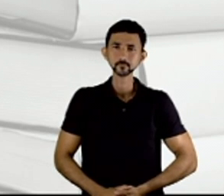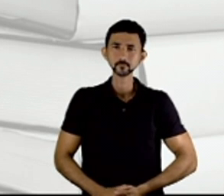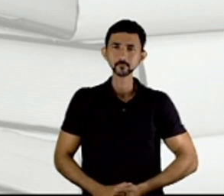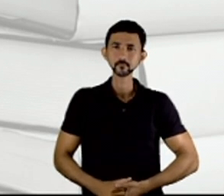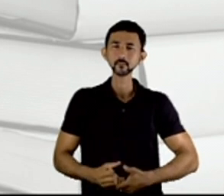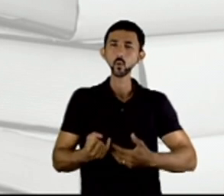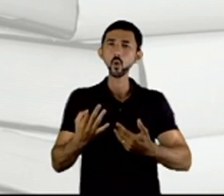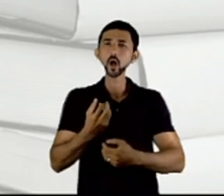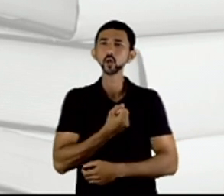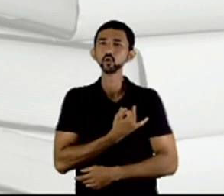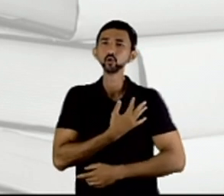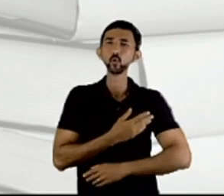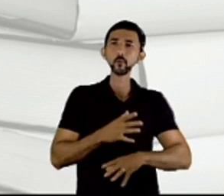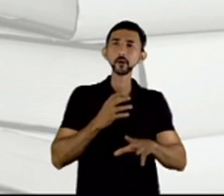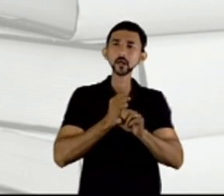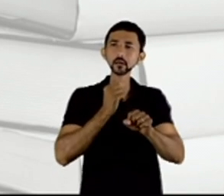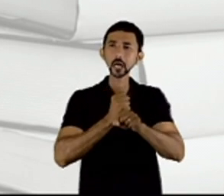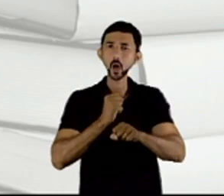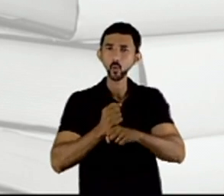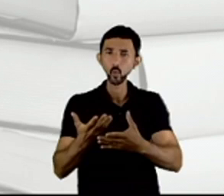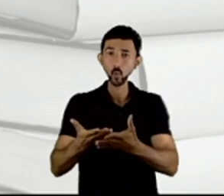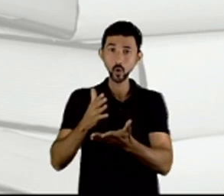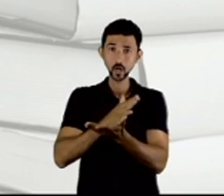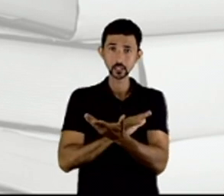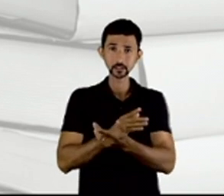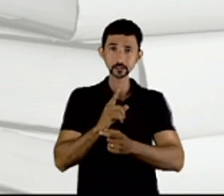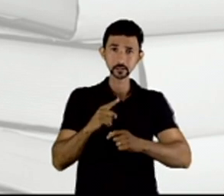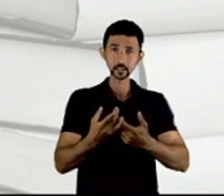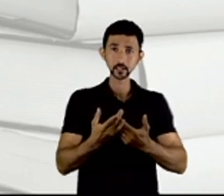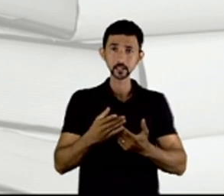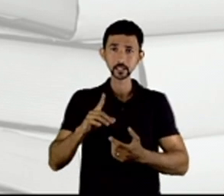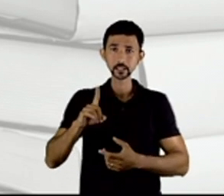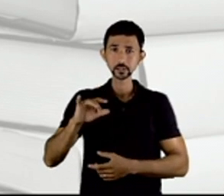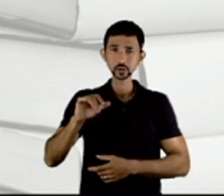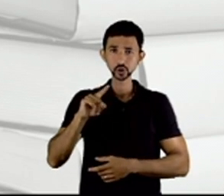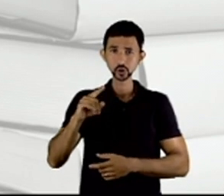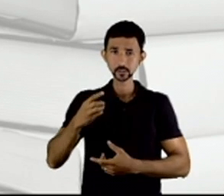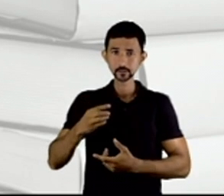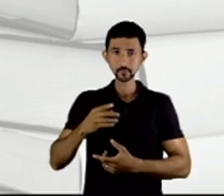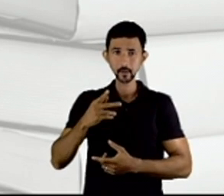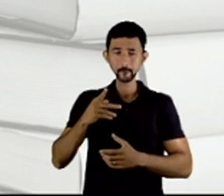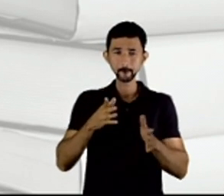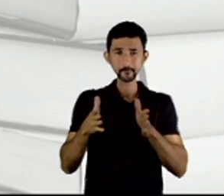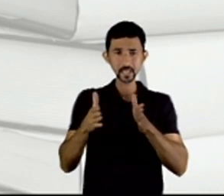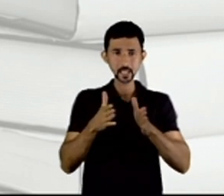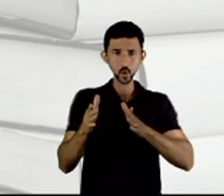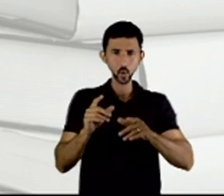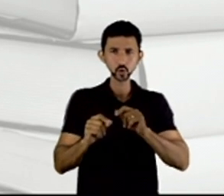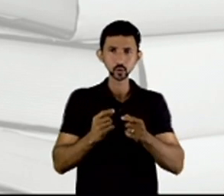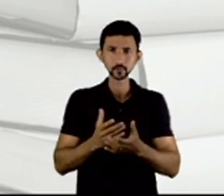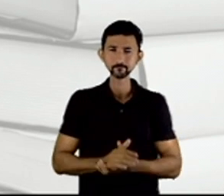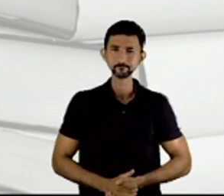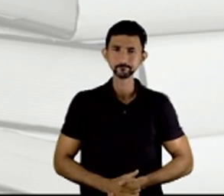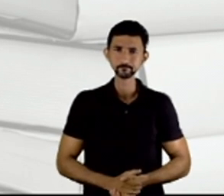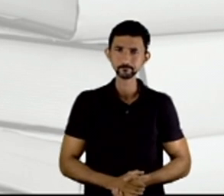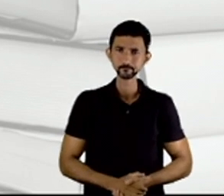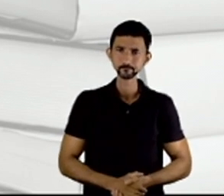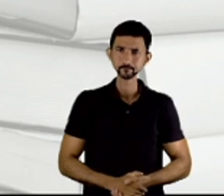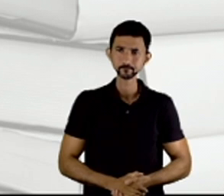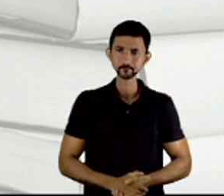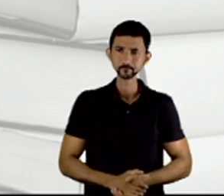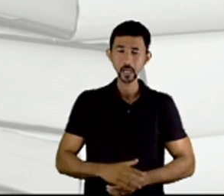Quais dos números obtidos na questão anterior são dízimas periódicas? Quais os períodos dela? Então,